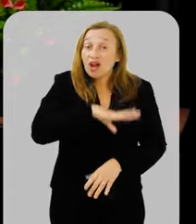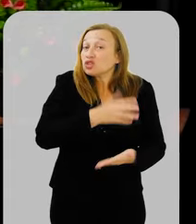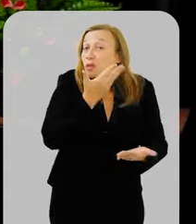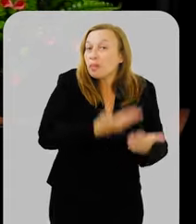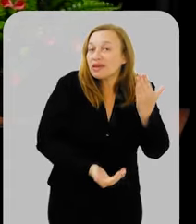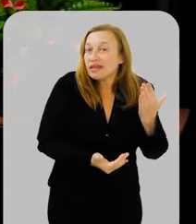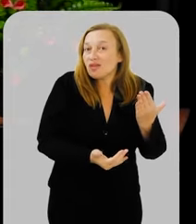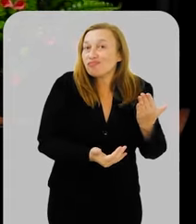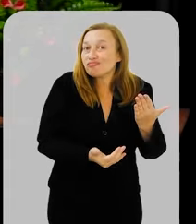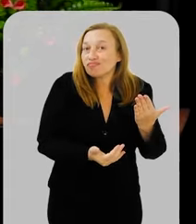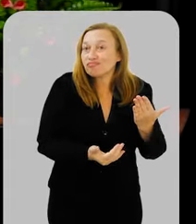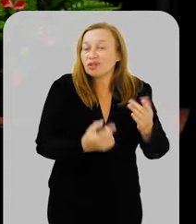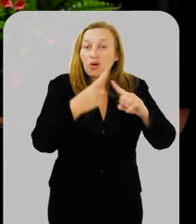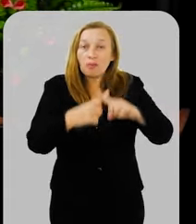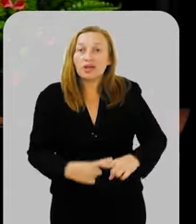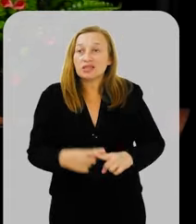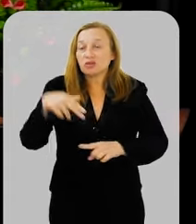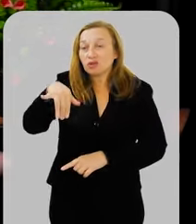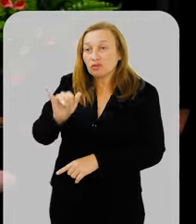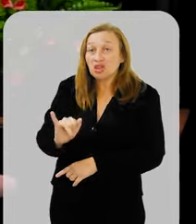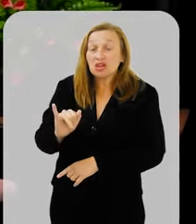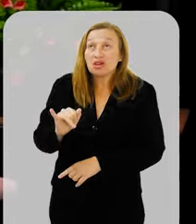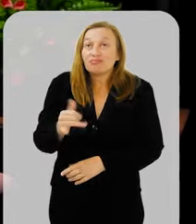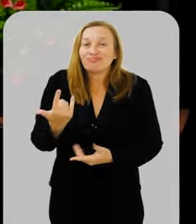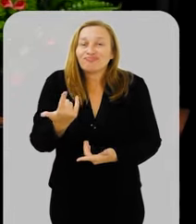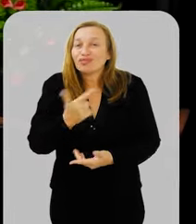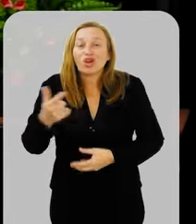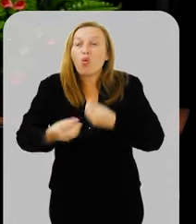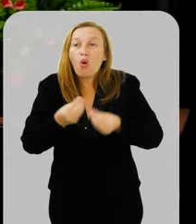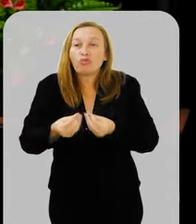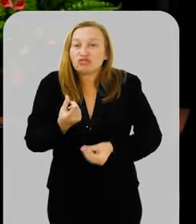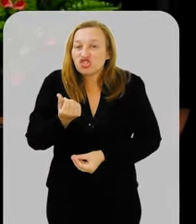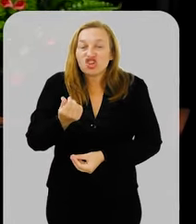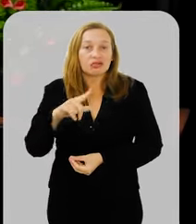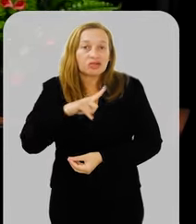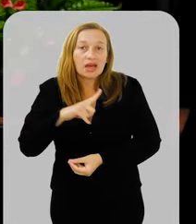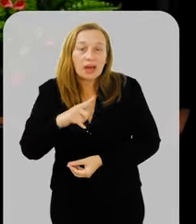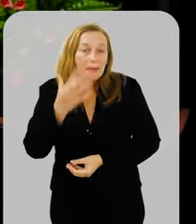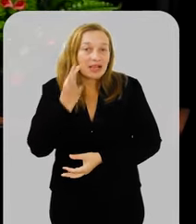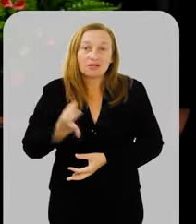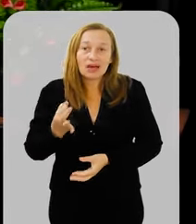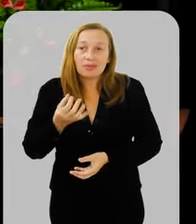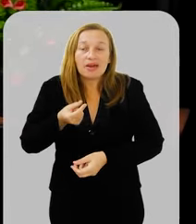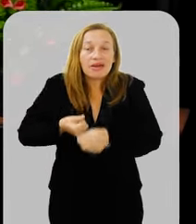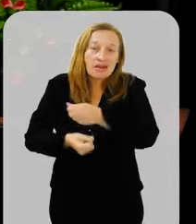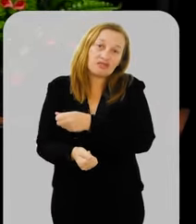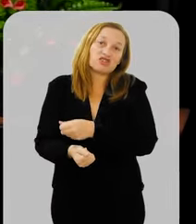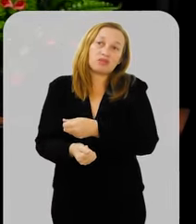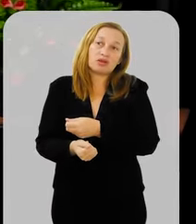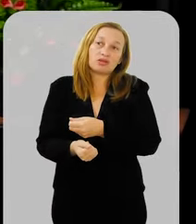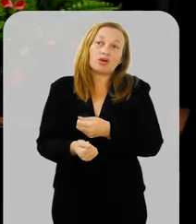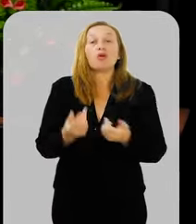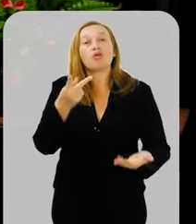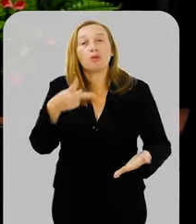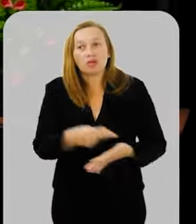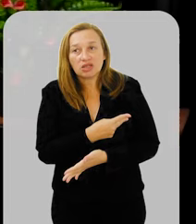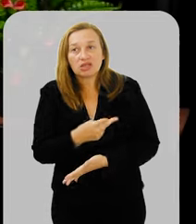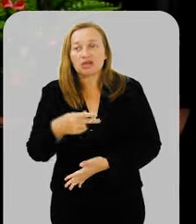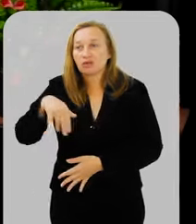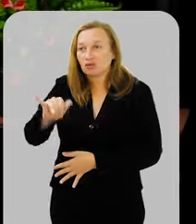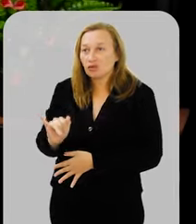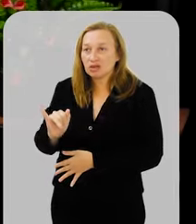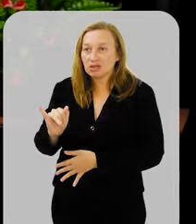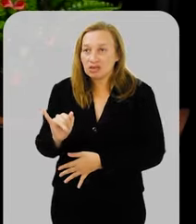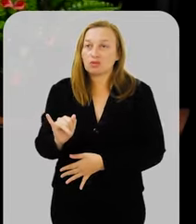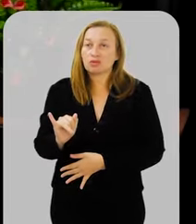Sim. Aquela questão do investimento, não adianta você ter recurso, mas não saber investir. Investimento bem feito é a prova de bons resultados, como aconteceu com o Nova